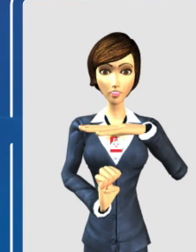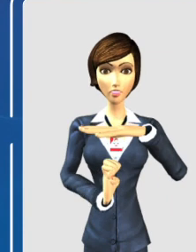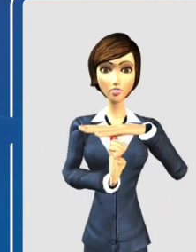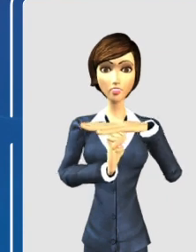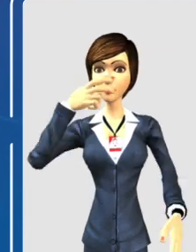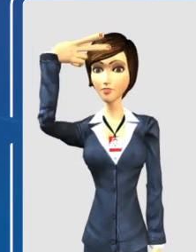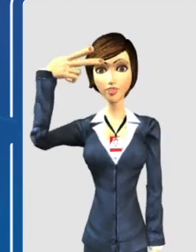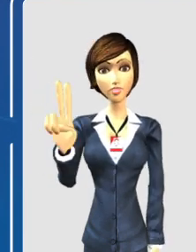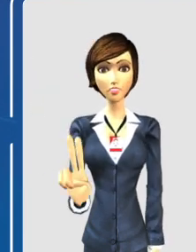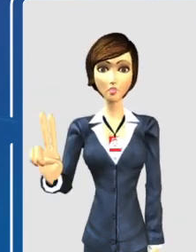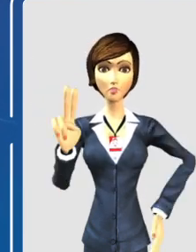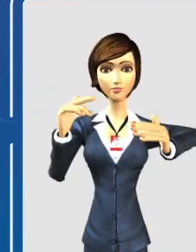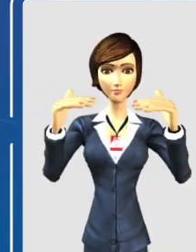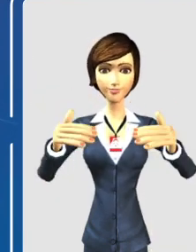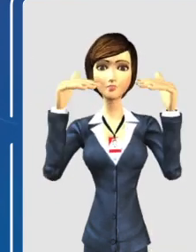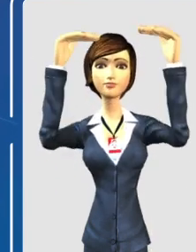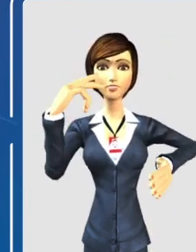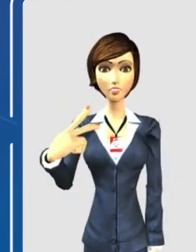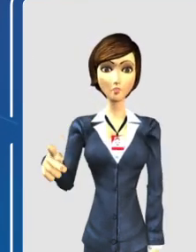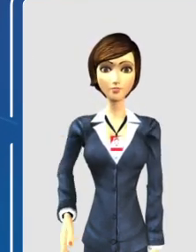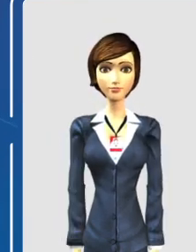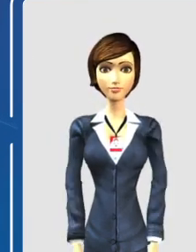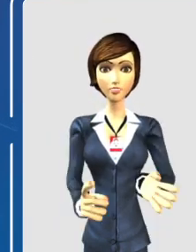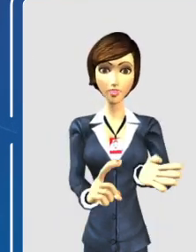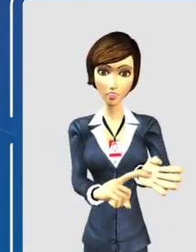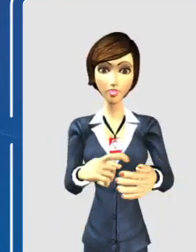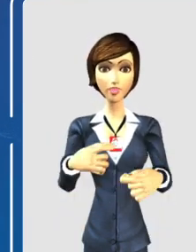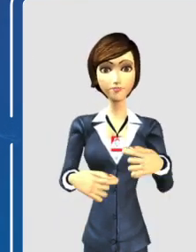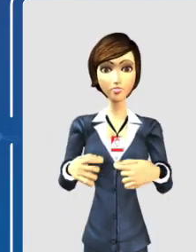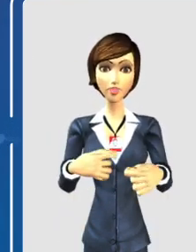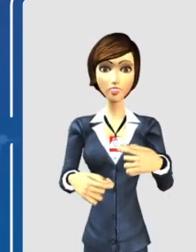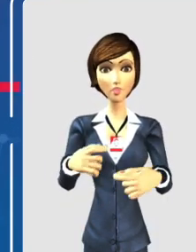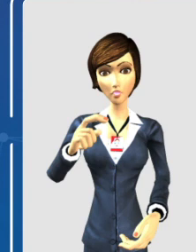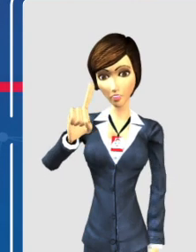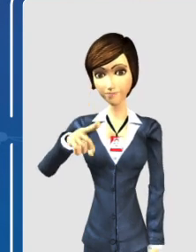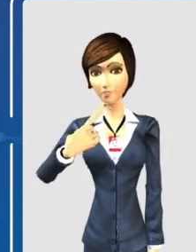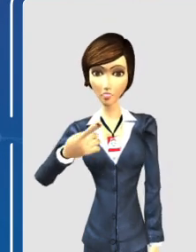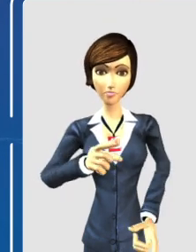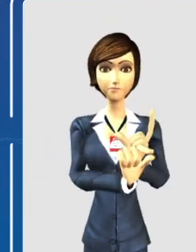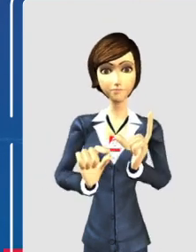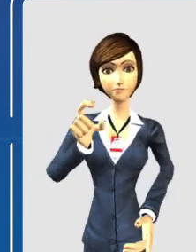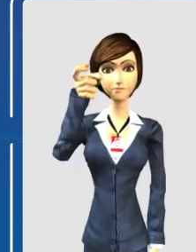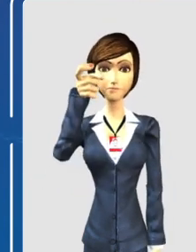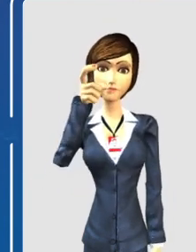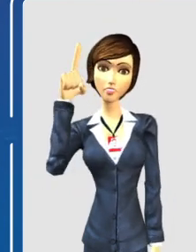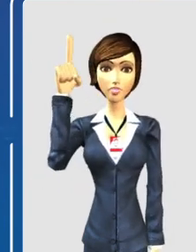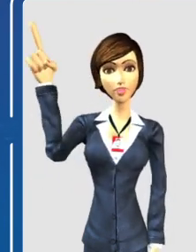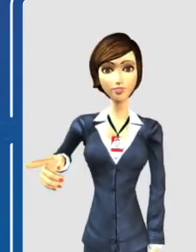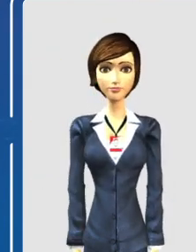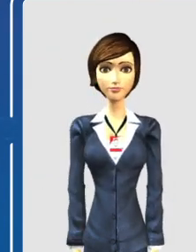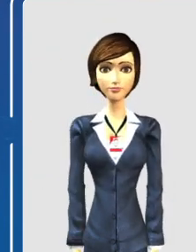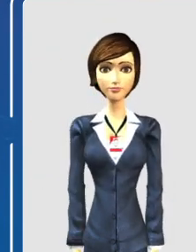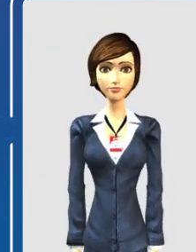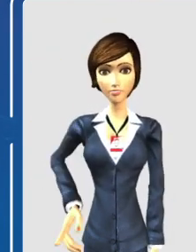seu usuário Master, em seguida clique em Administração e depois em Consultar, Alterar ou Excluir Perfil